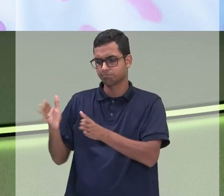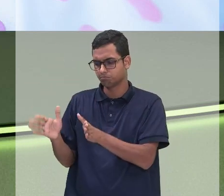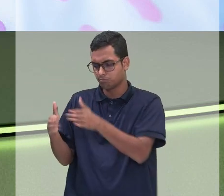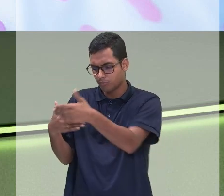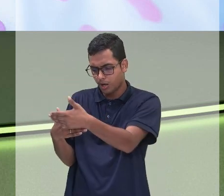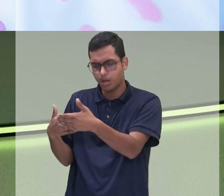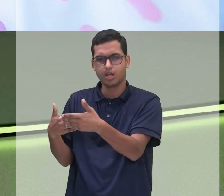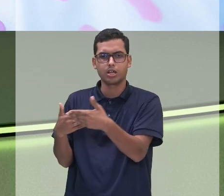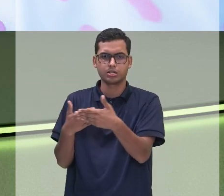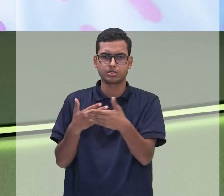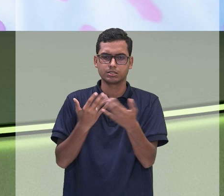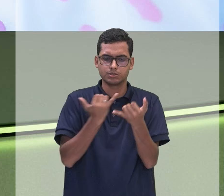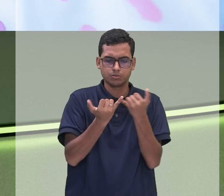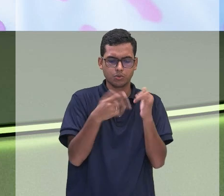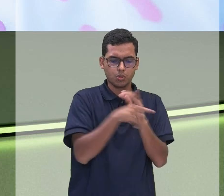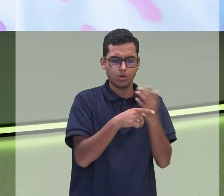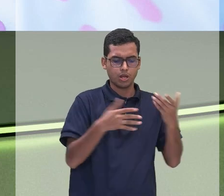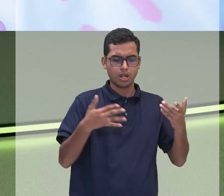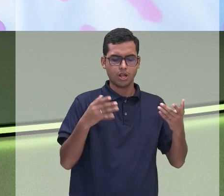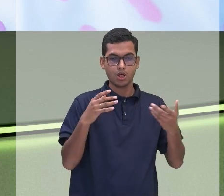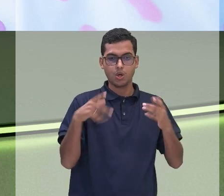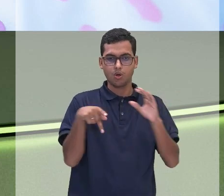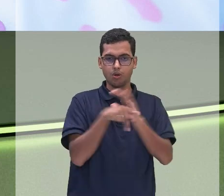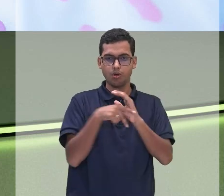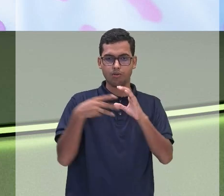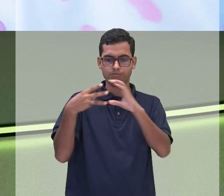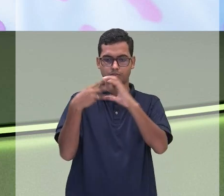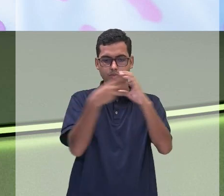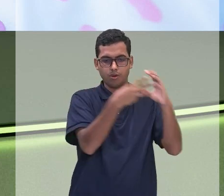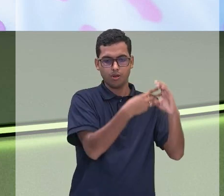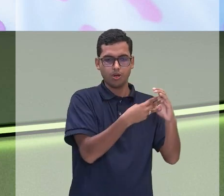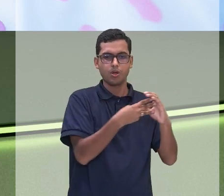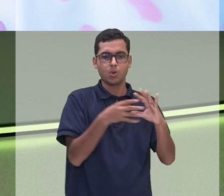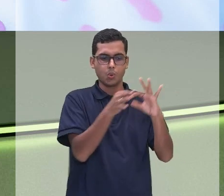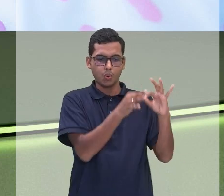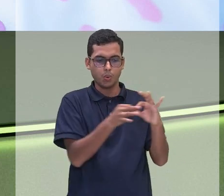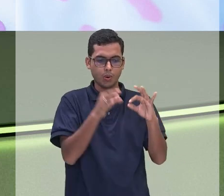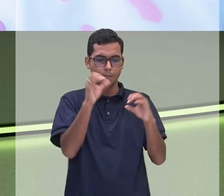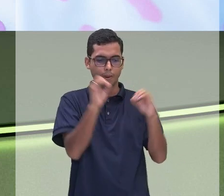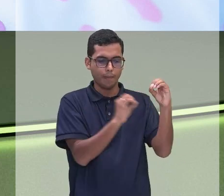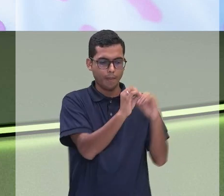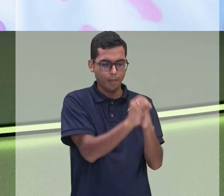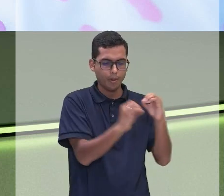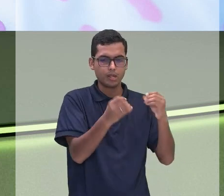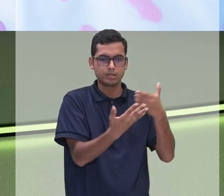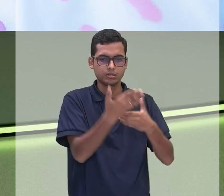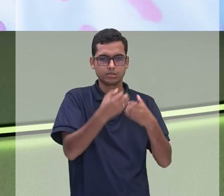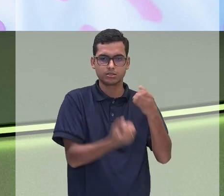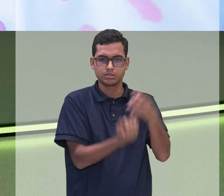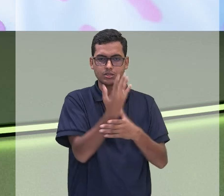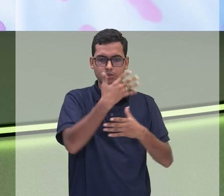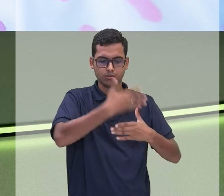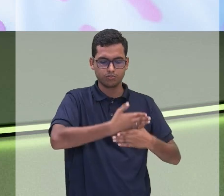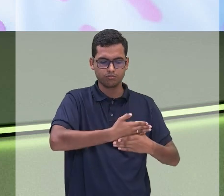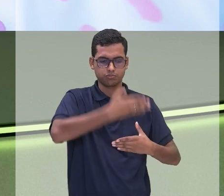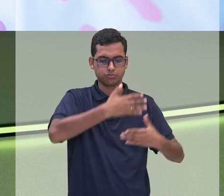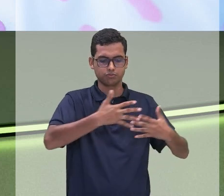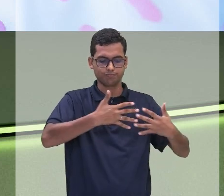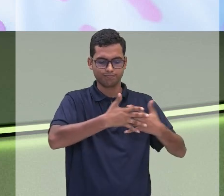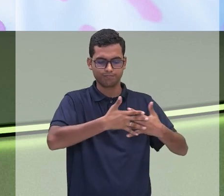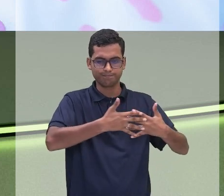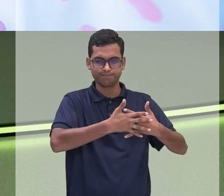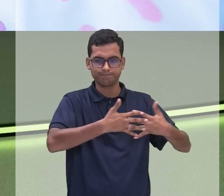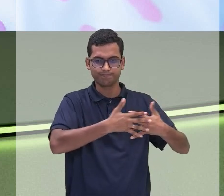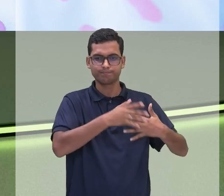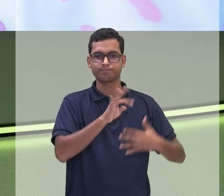tecido ali no corpo humano. Então a gente tem inclusive aqui nessa imagem uma representação, né, do tecido